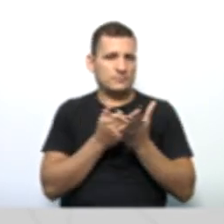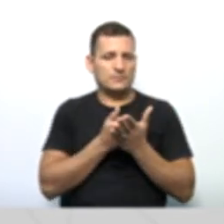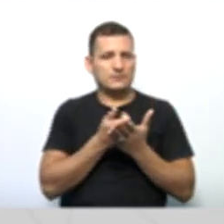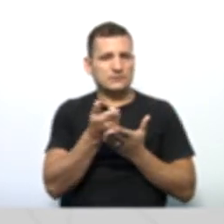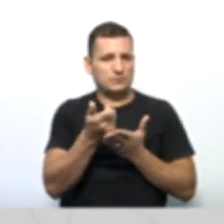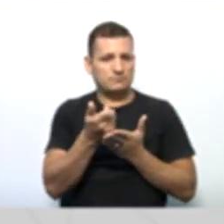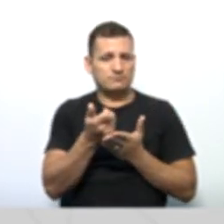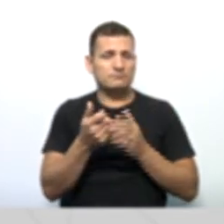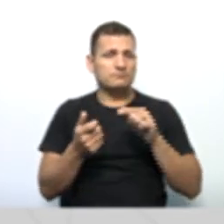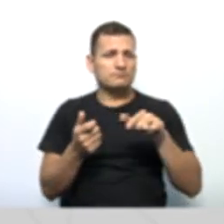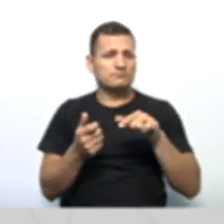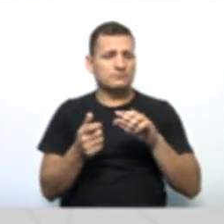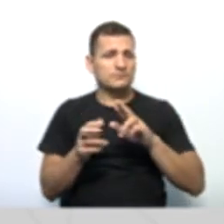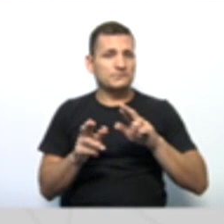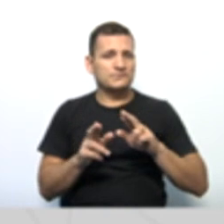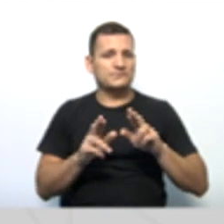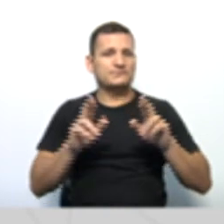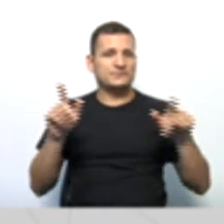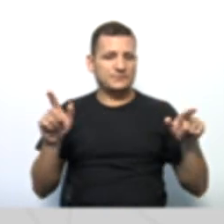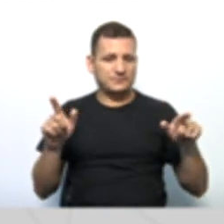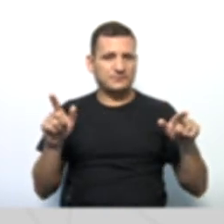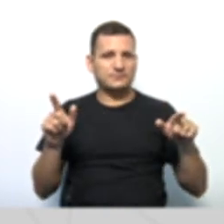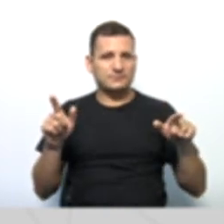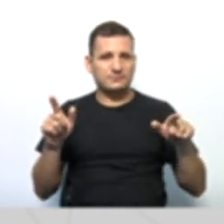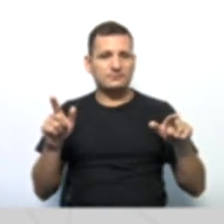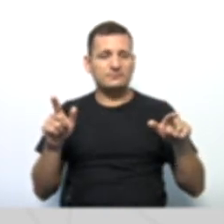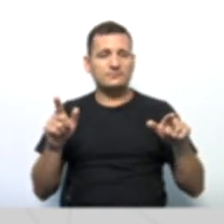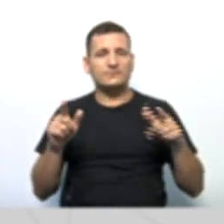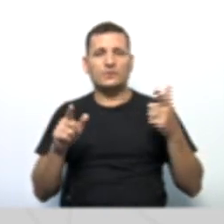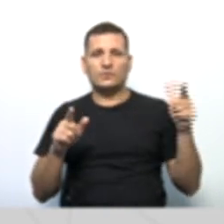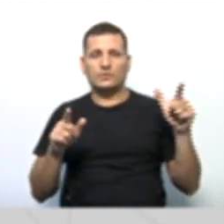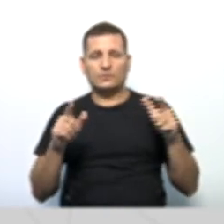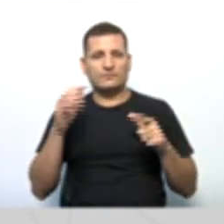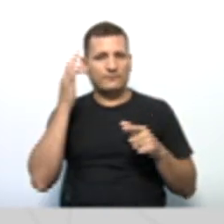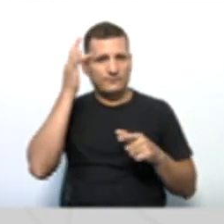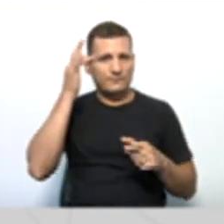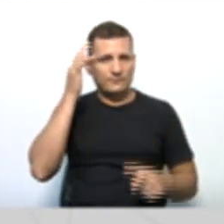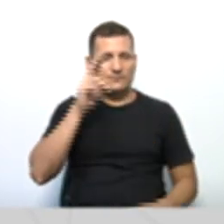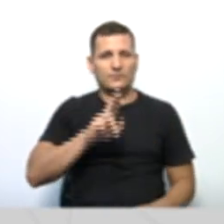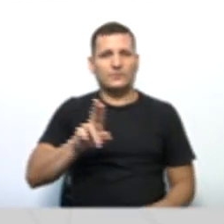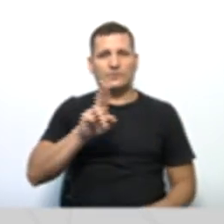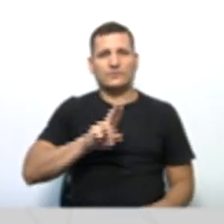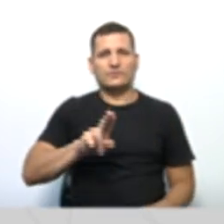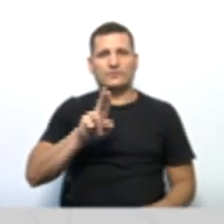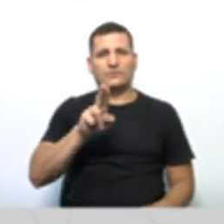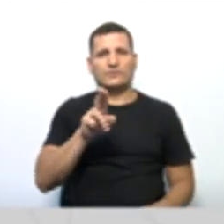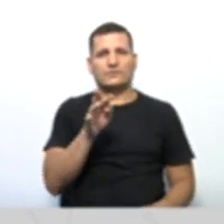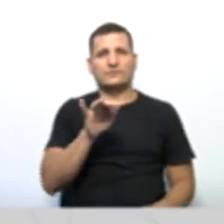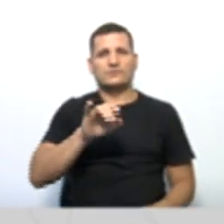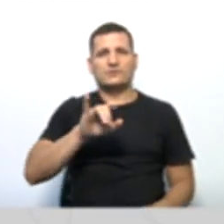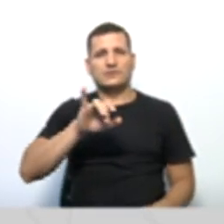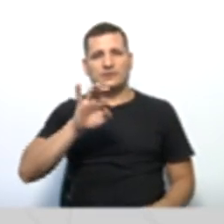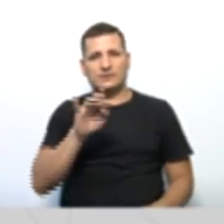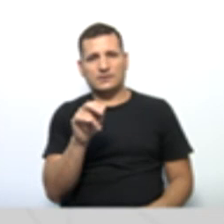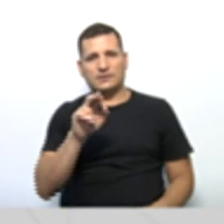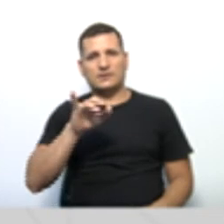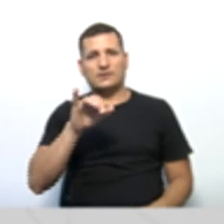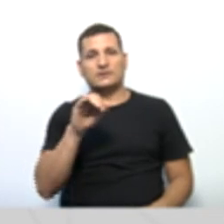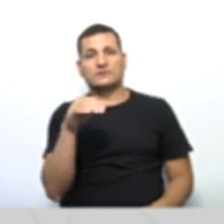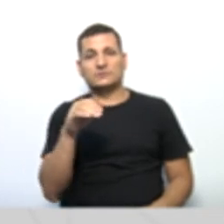ser completamente diferente dos utilitaristas. Lembrando, o utilitarismo foca onde?